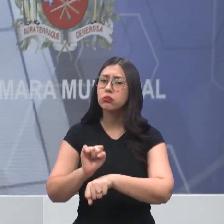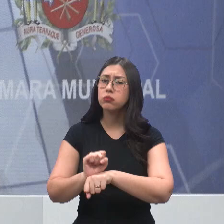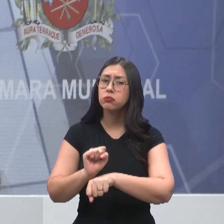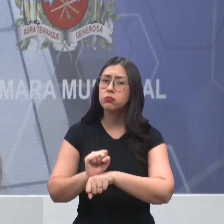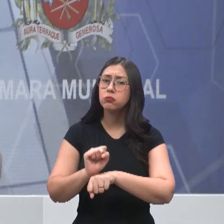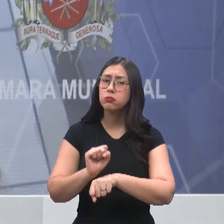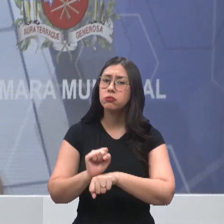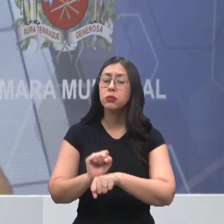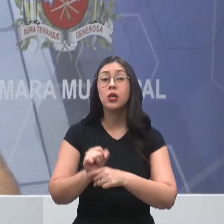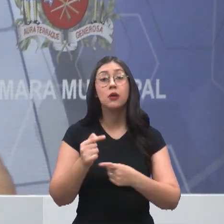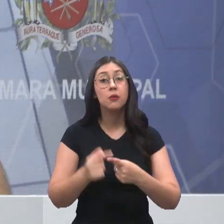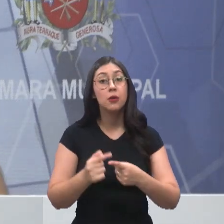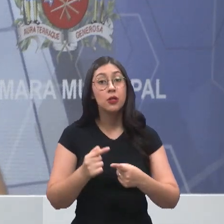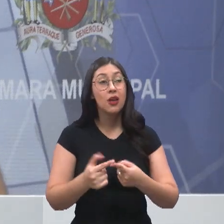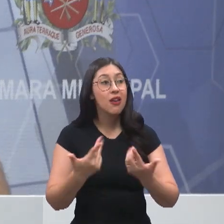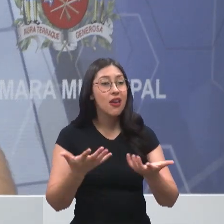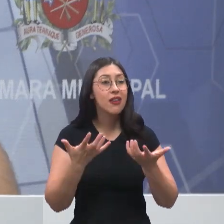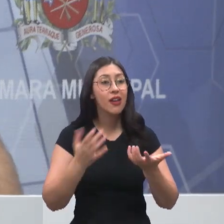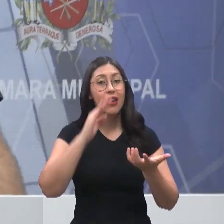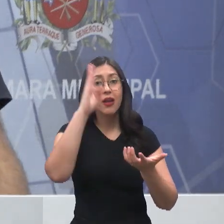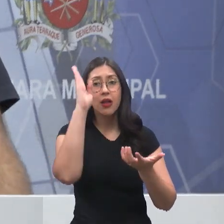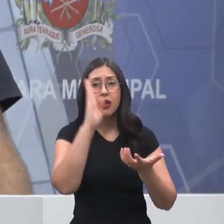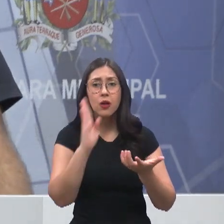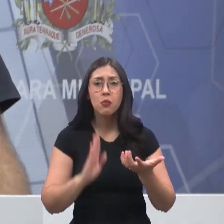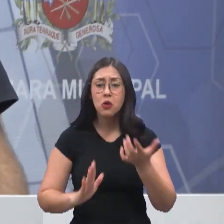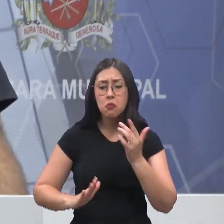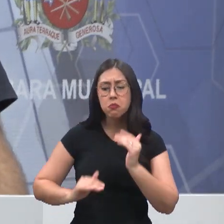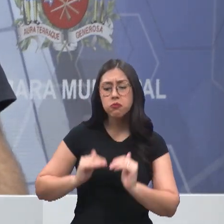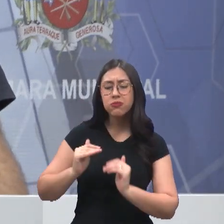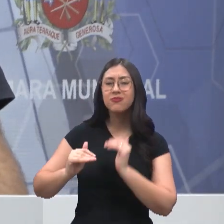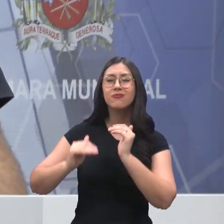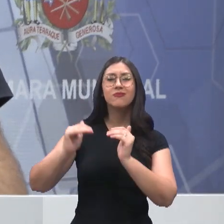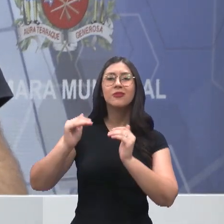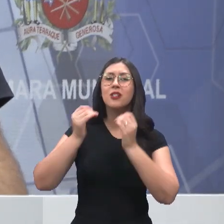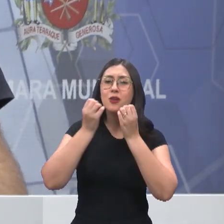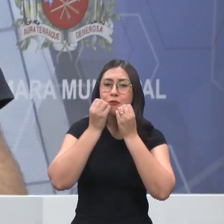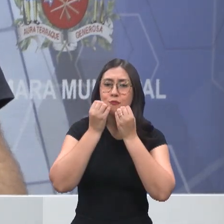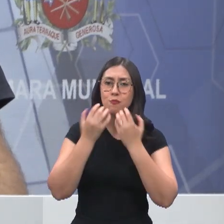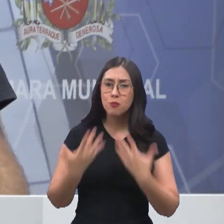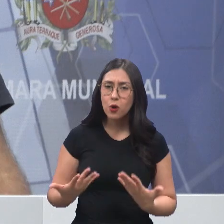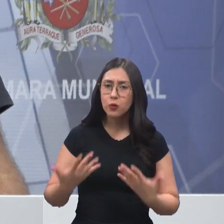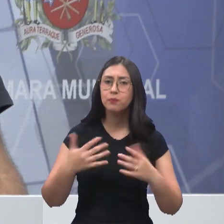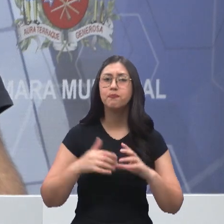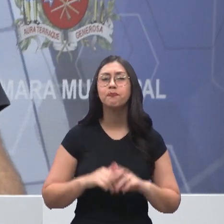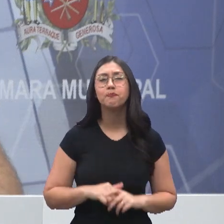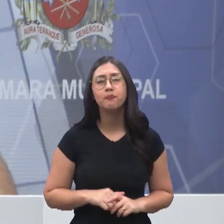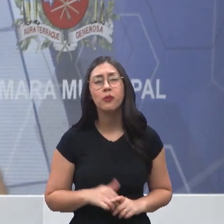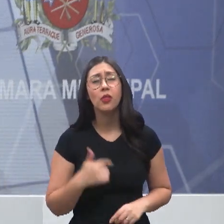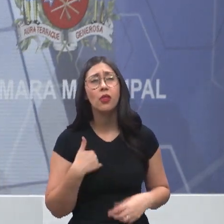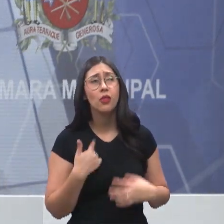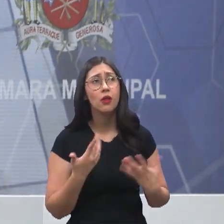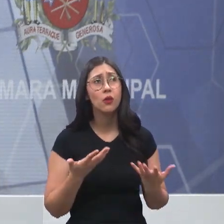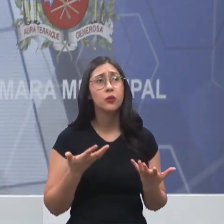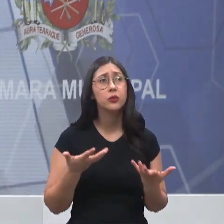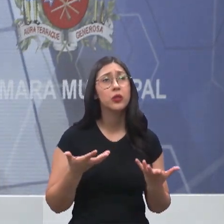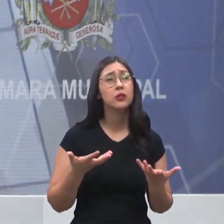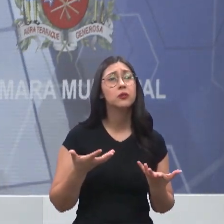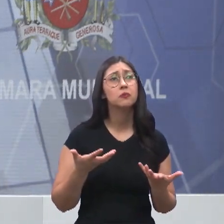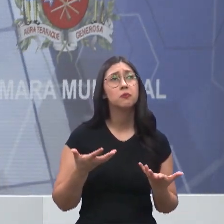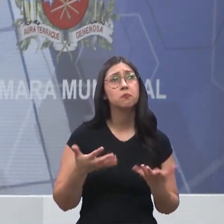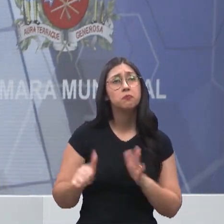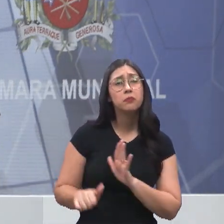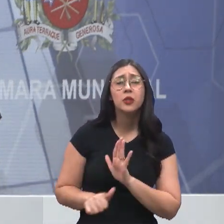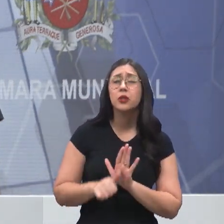Brasil caminhe pelo lado bom da nossa política brasileira. Eu quero, assim, antes da minha